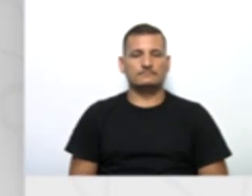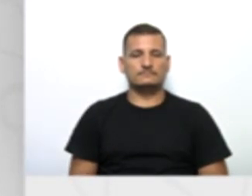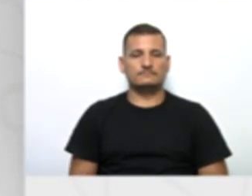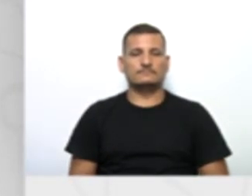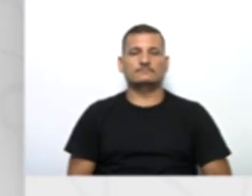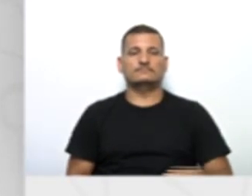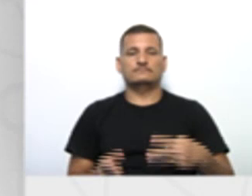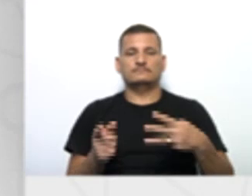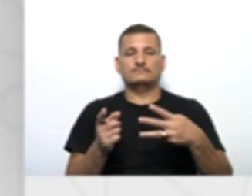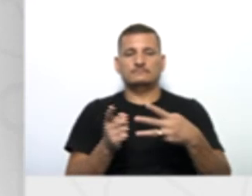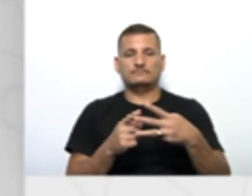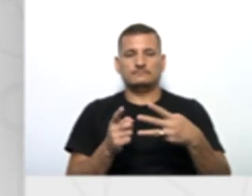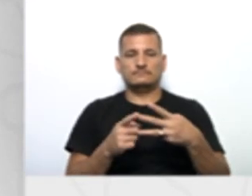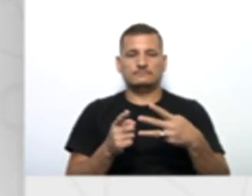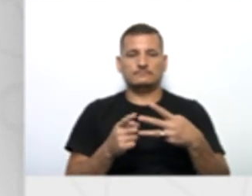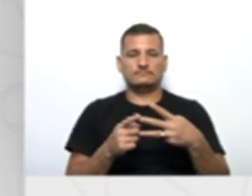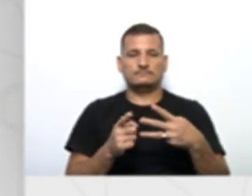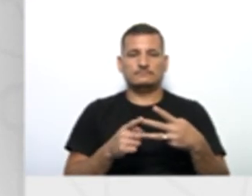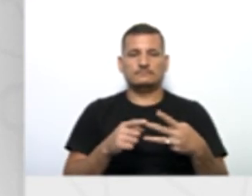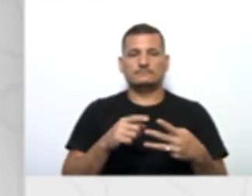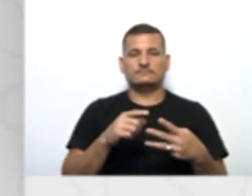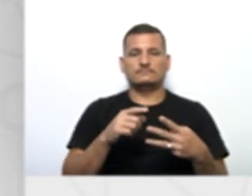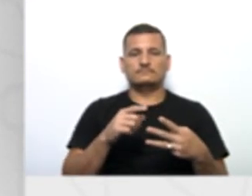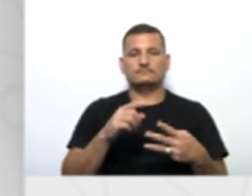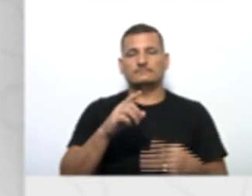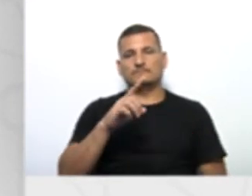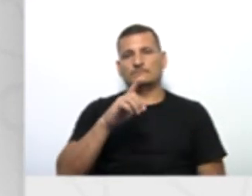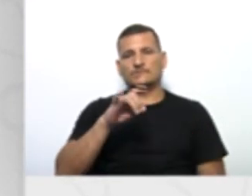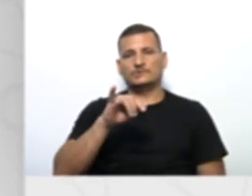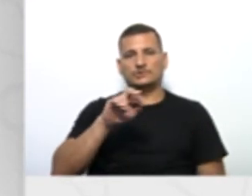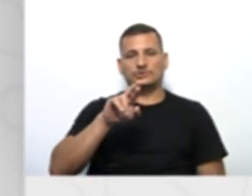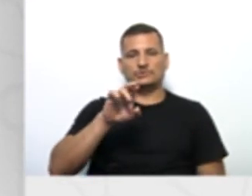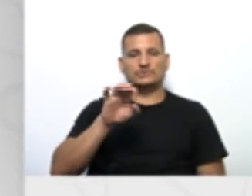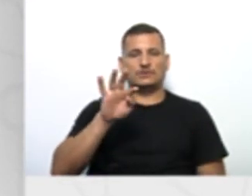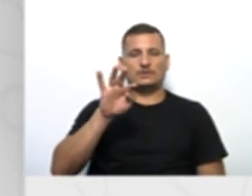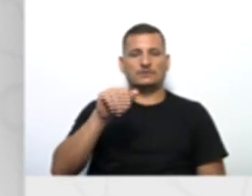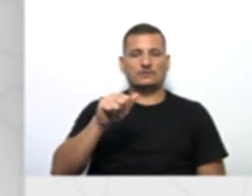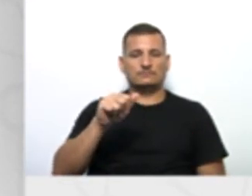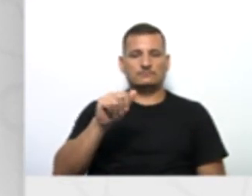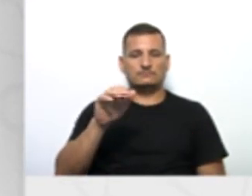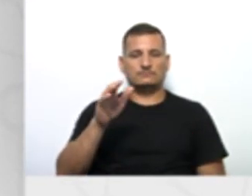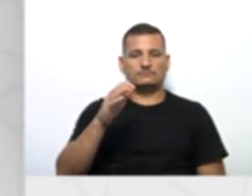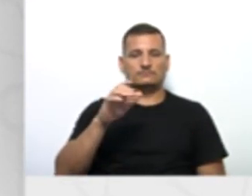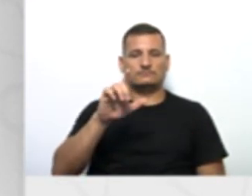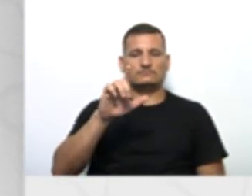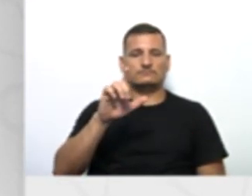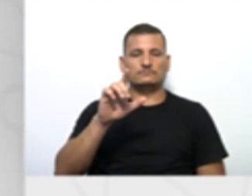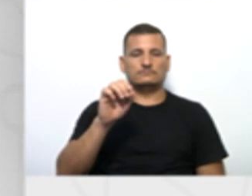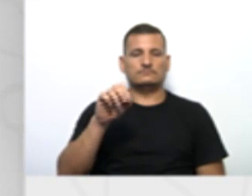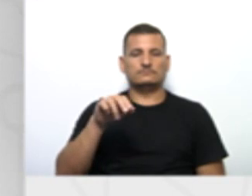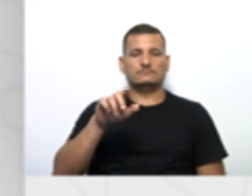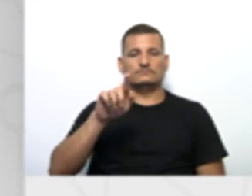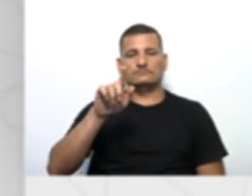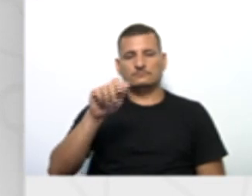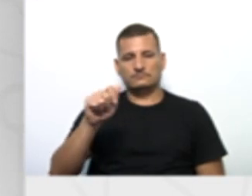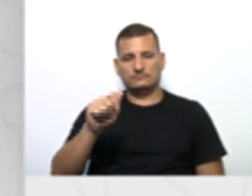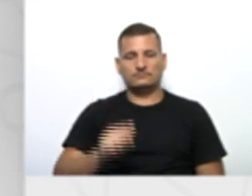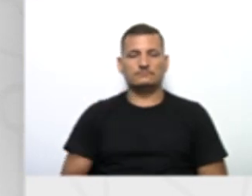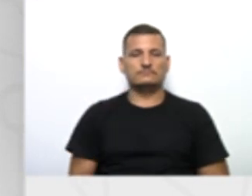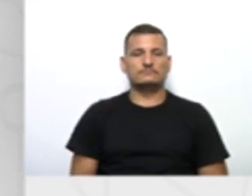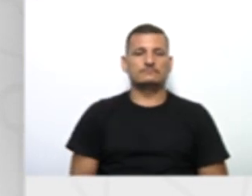citação direta longa também é um copy cola. Eu também vou copiar e colar. Só